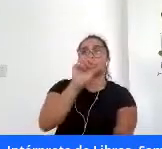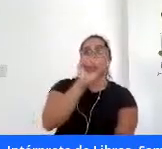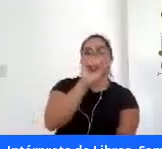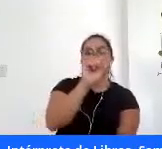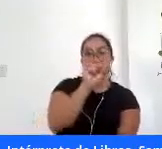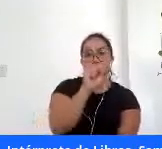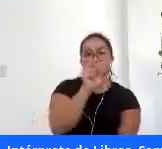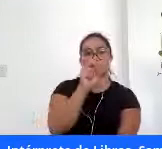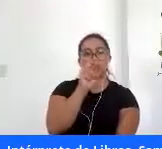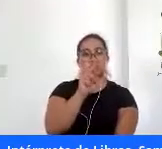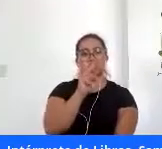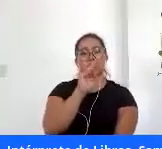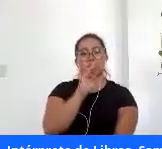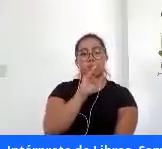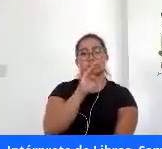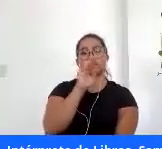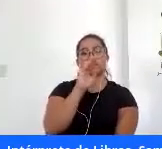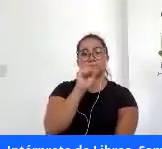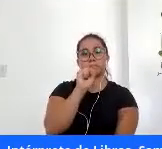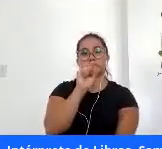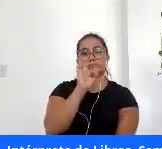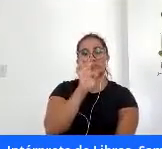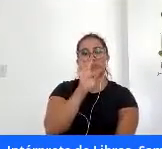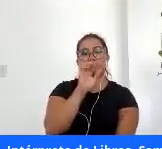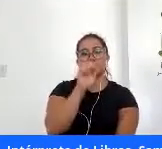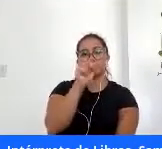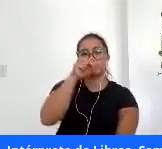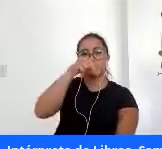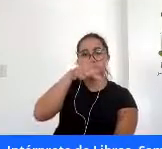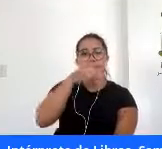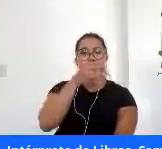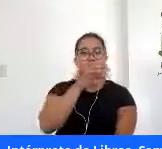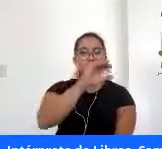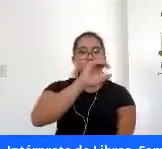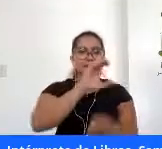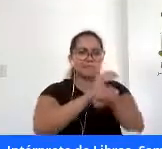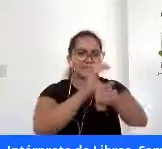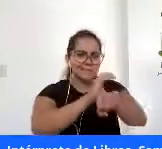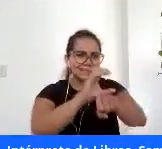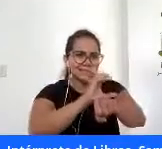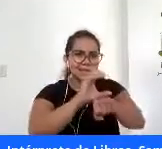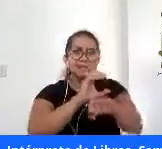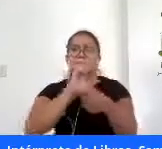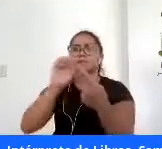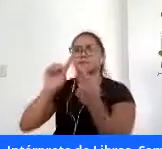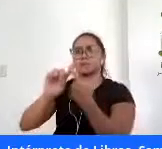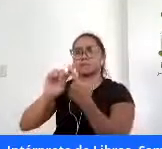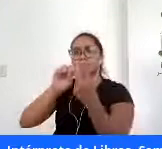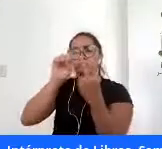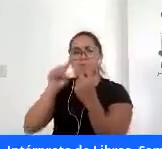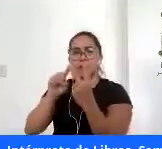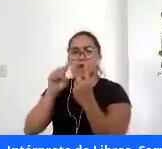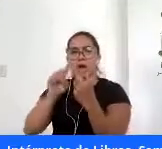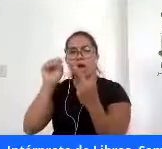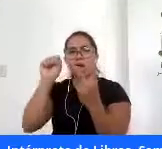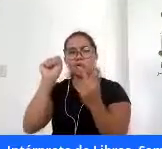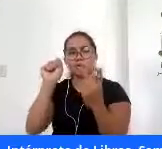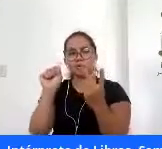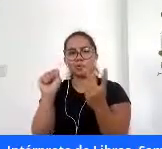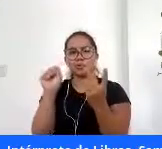essa mais escura, substância branca, que é a mais clara, e dependendo dessa região do cérebro, né, ela vai conter